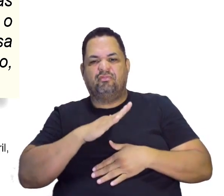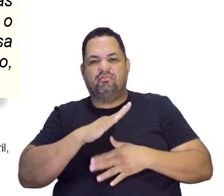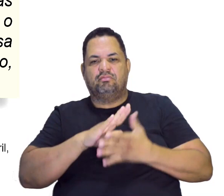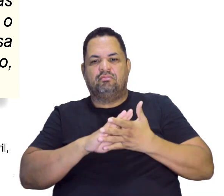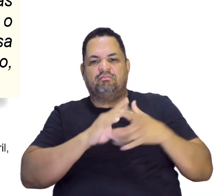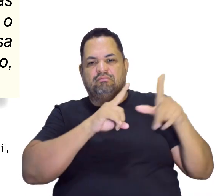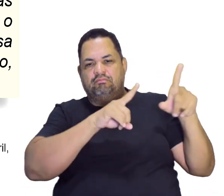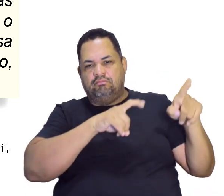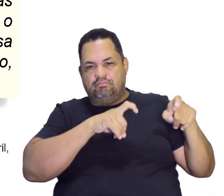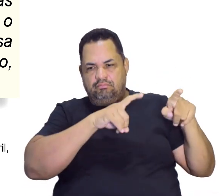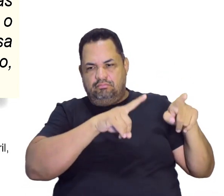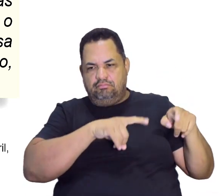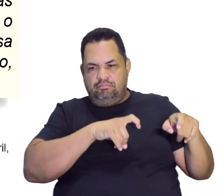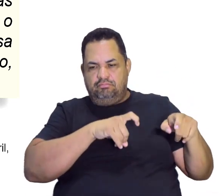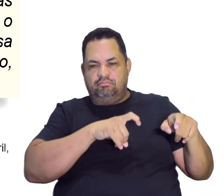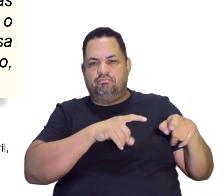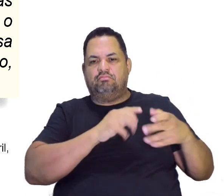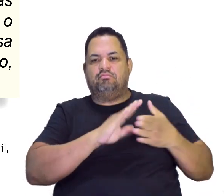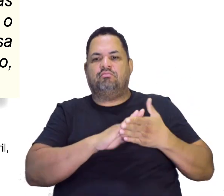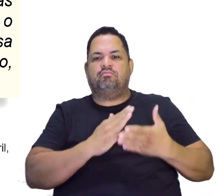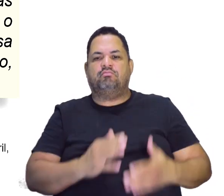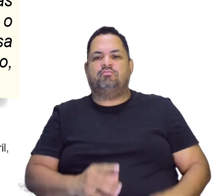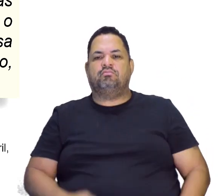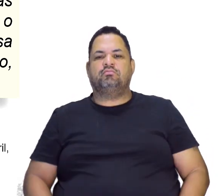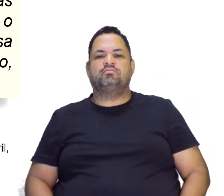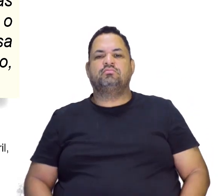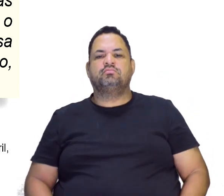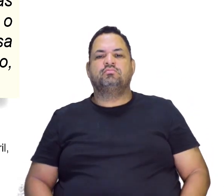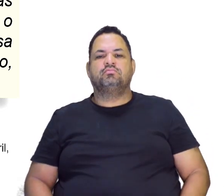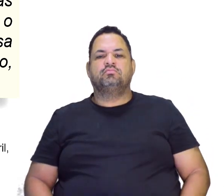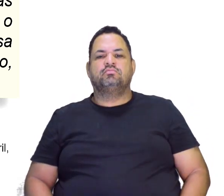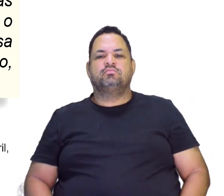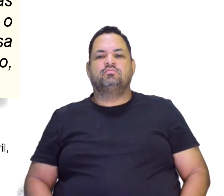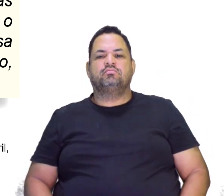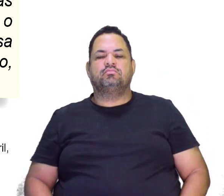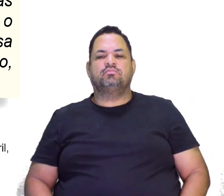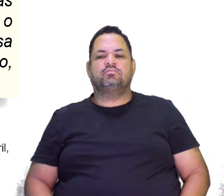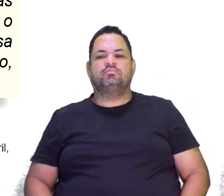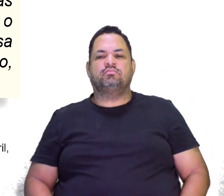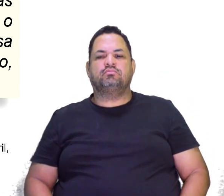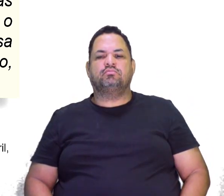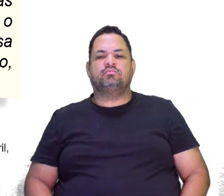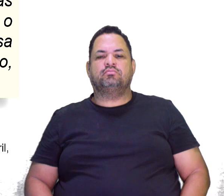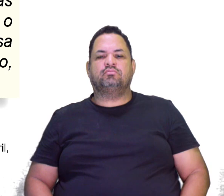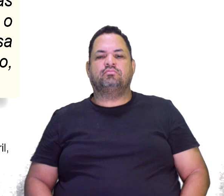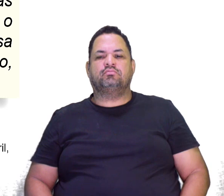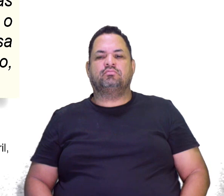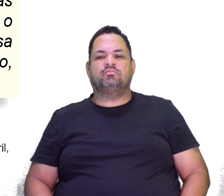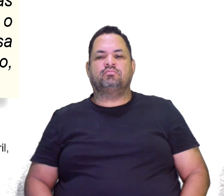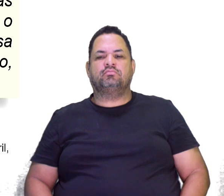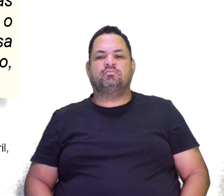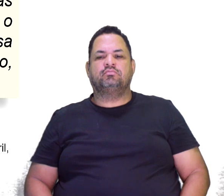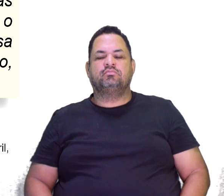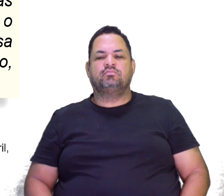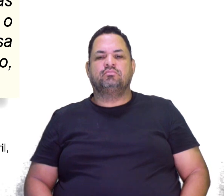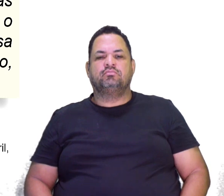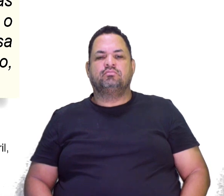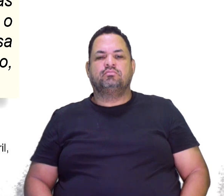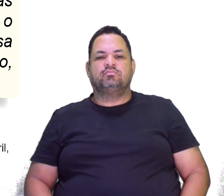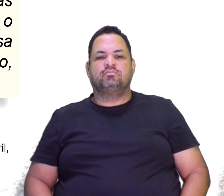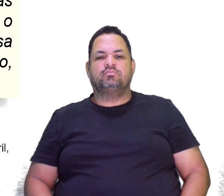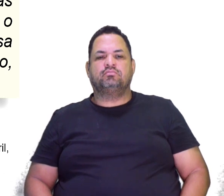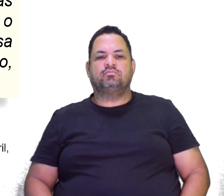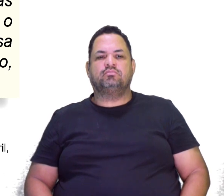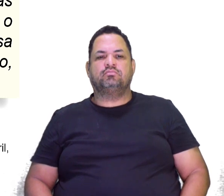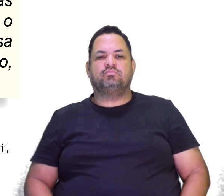feias e caipiras isso aí quando ela foi estudar nas escolas de Belas Artes né de